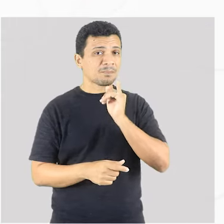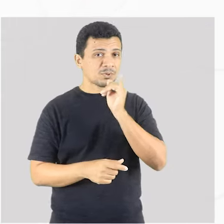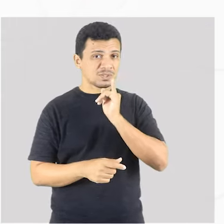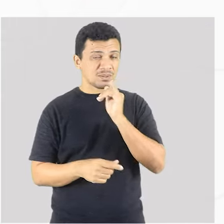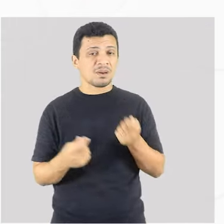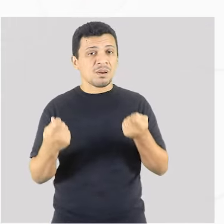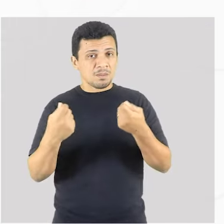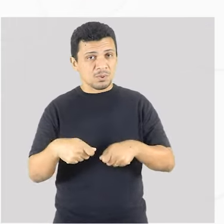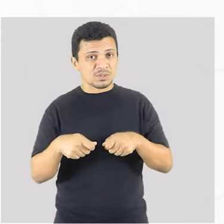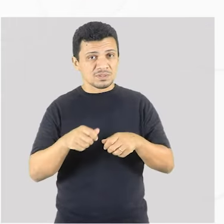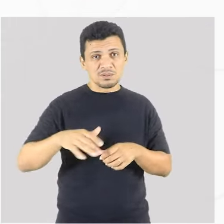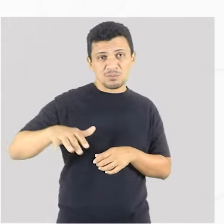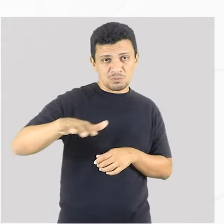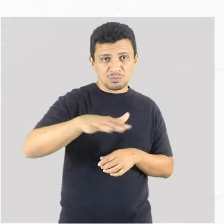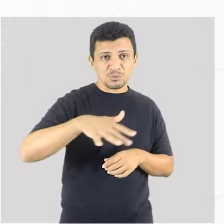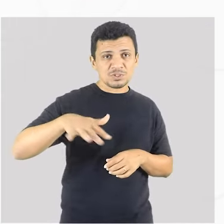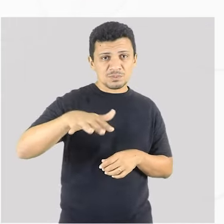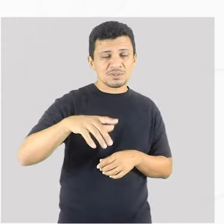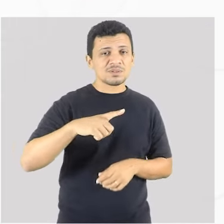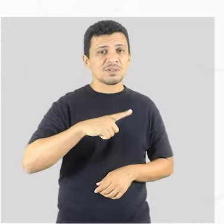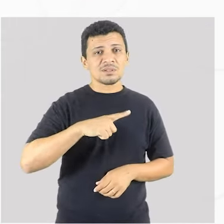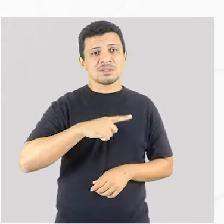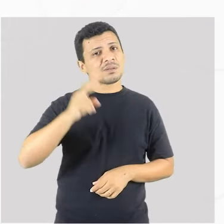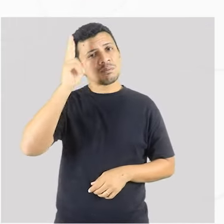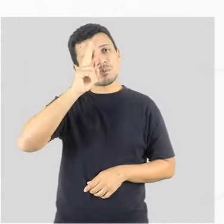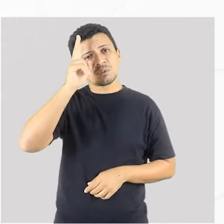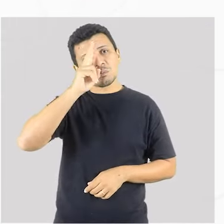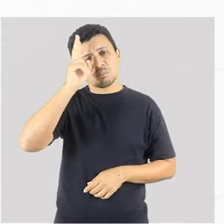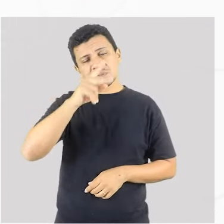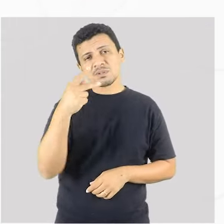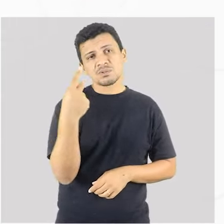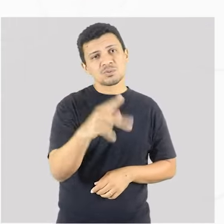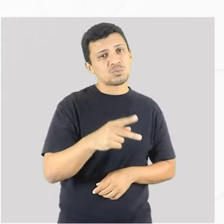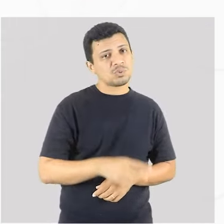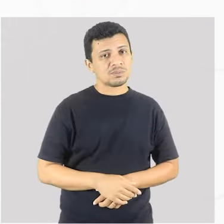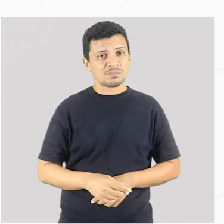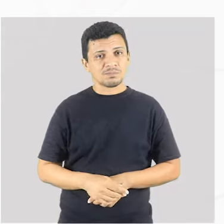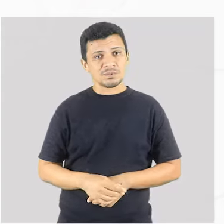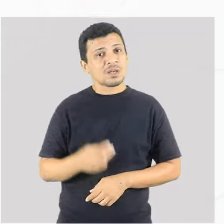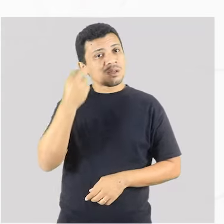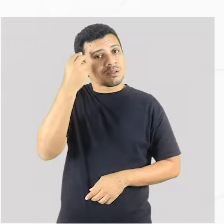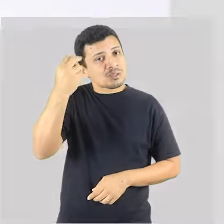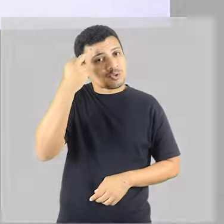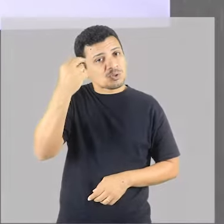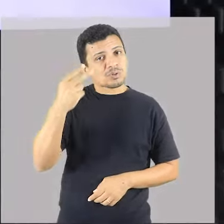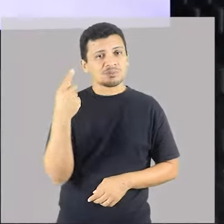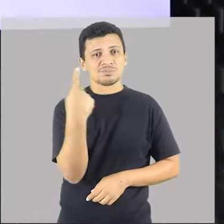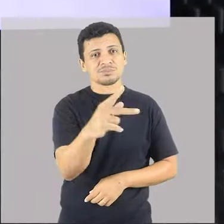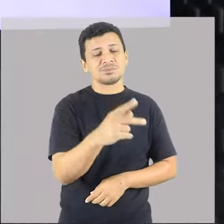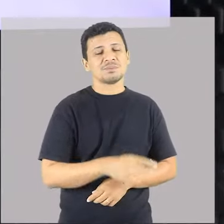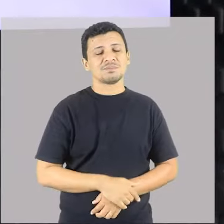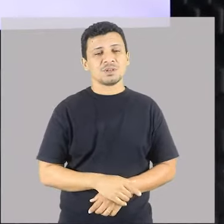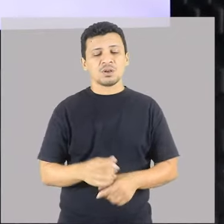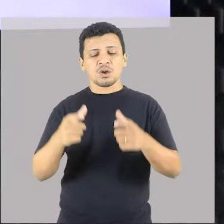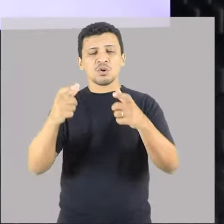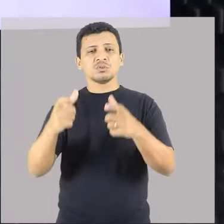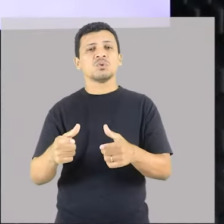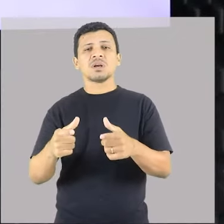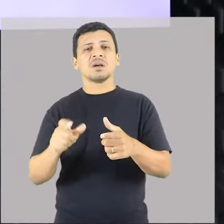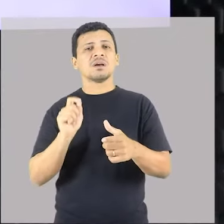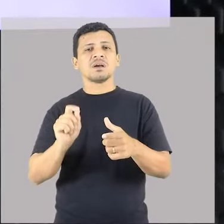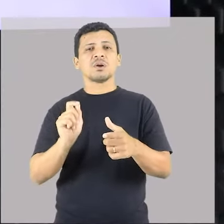um espaço que tu traz uma lembrança uma particularidade da tua história né quando a gente fala de lugar a gente fala